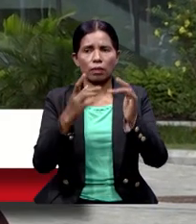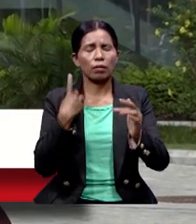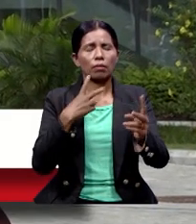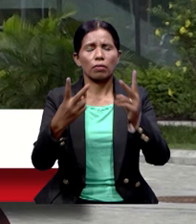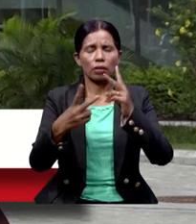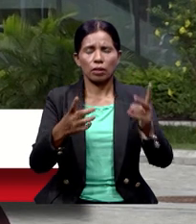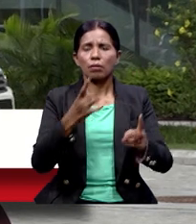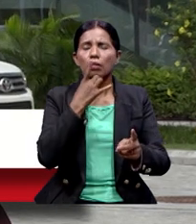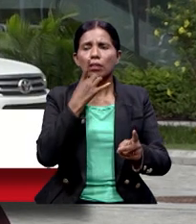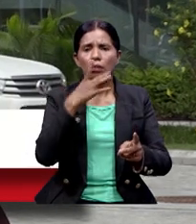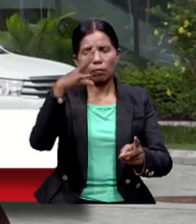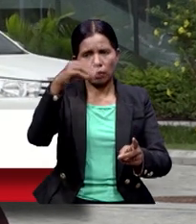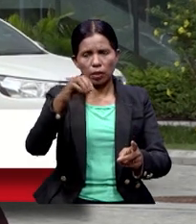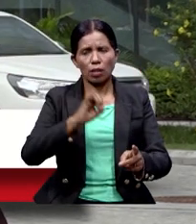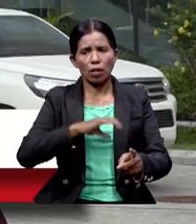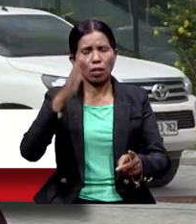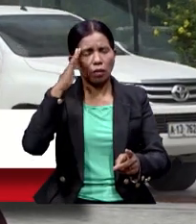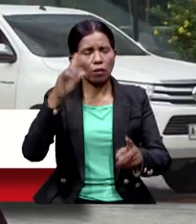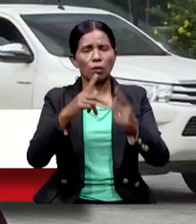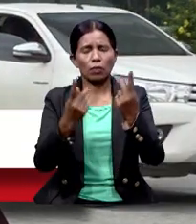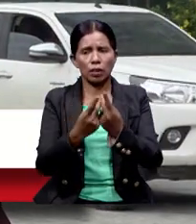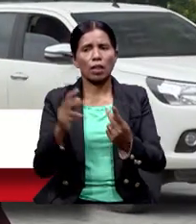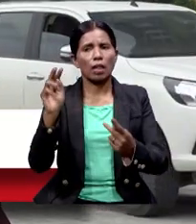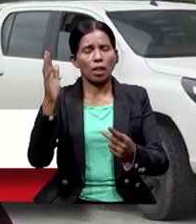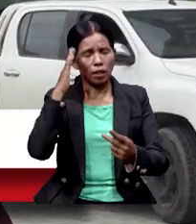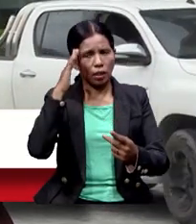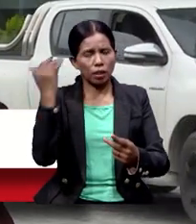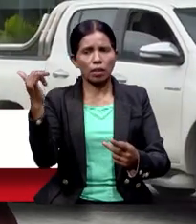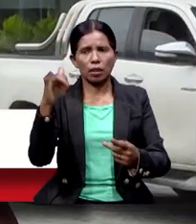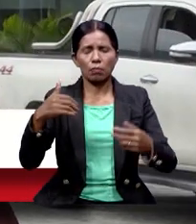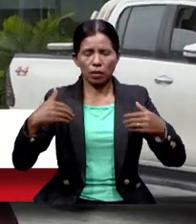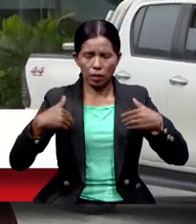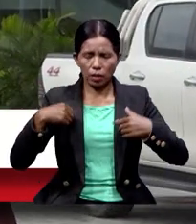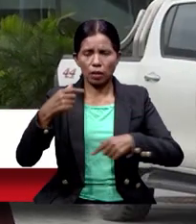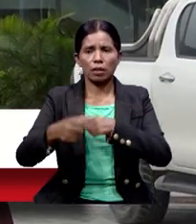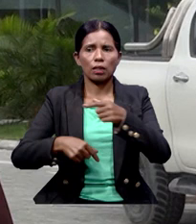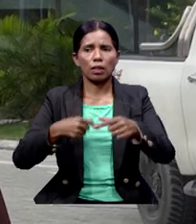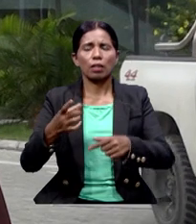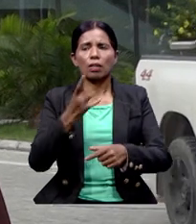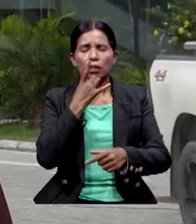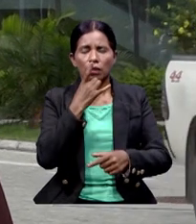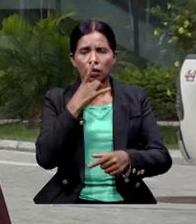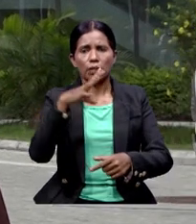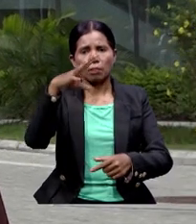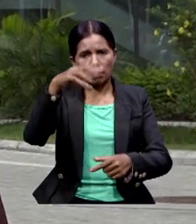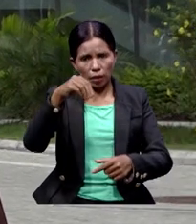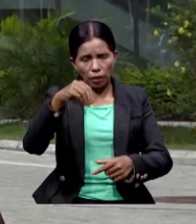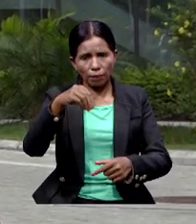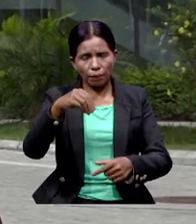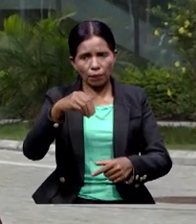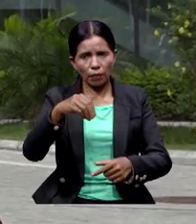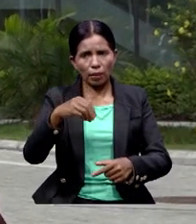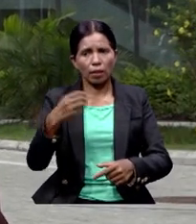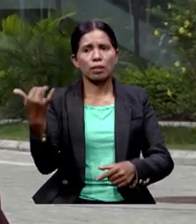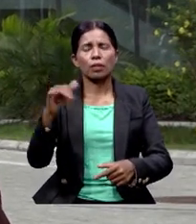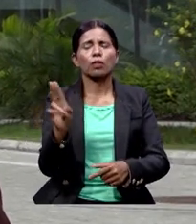be, a vanuin também ita ne companhia atende siramos e a gerador. Neve, o inni a eletricidade mate e automaticamente